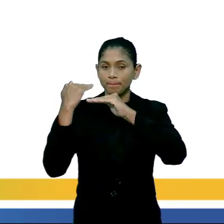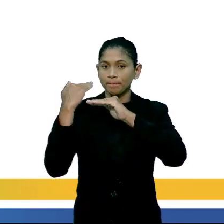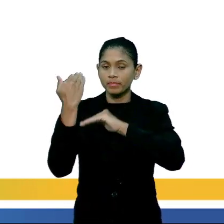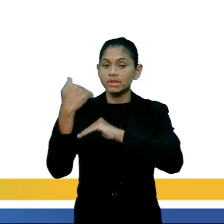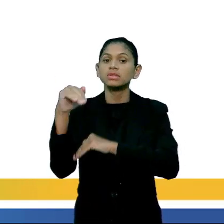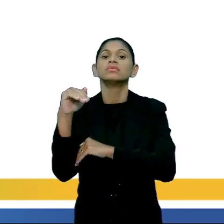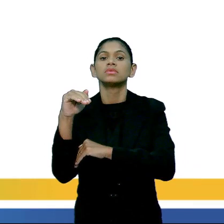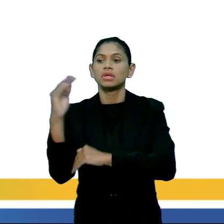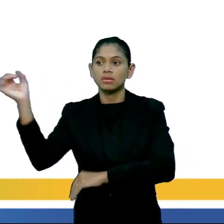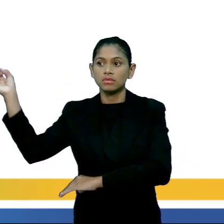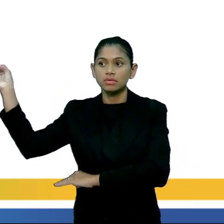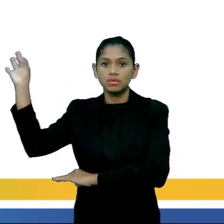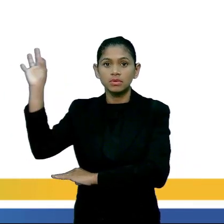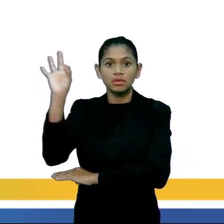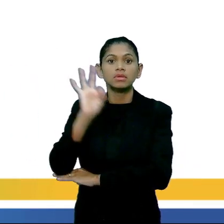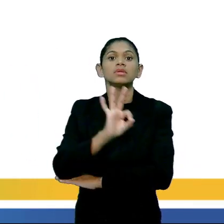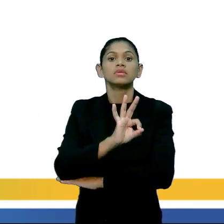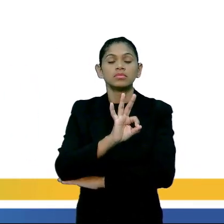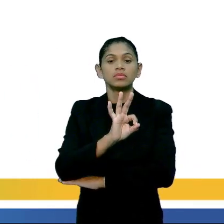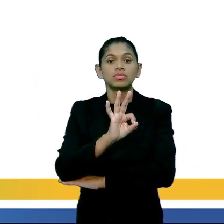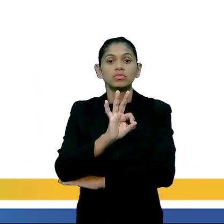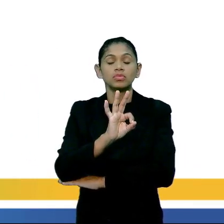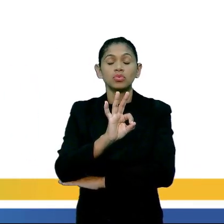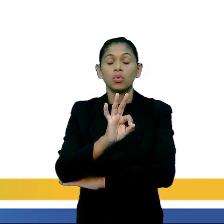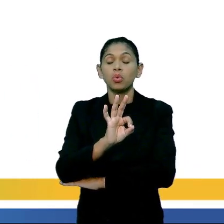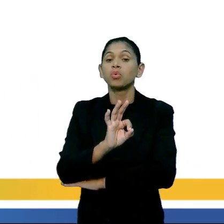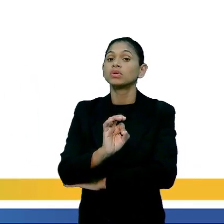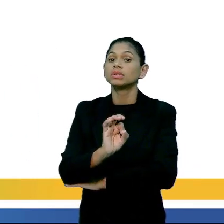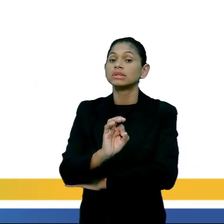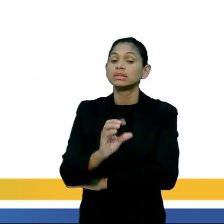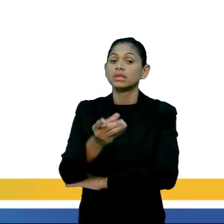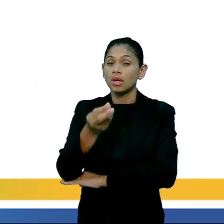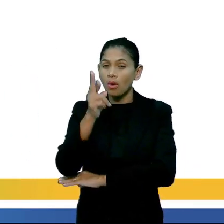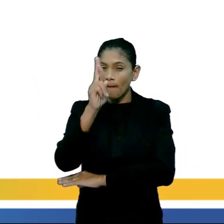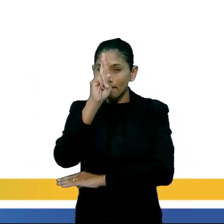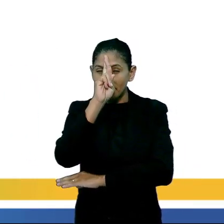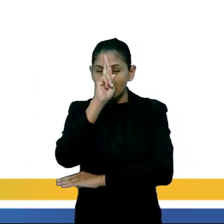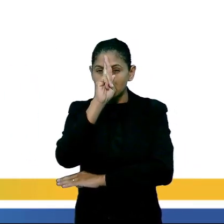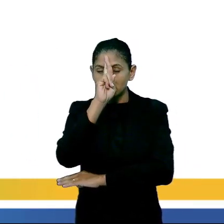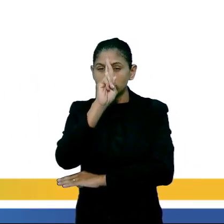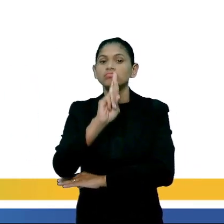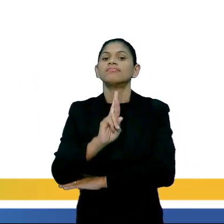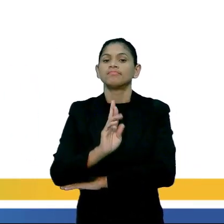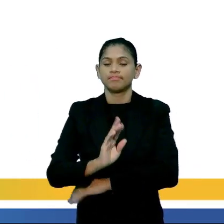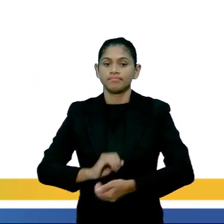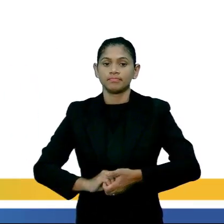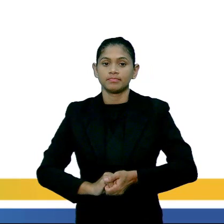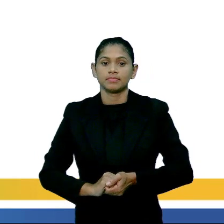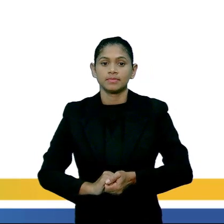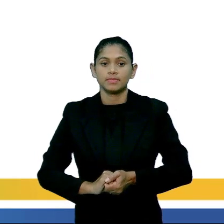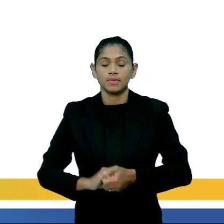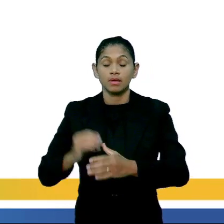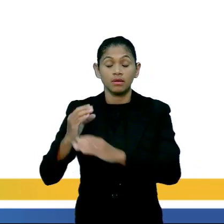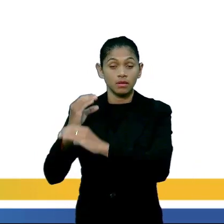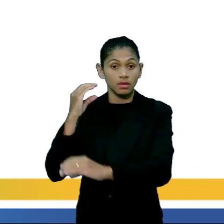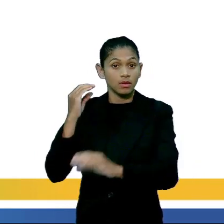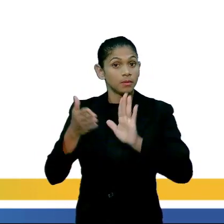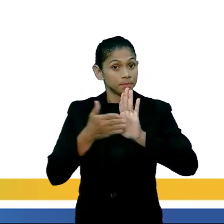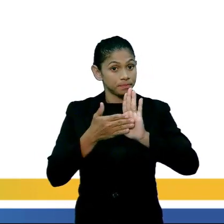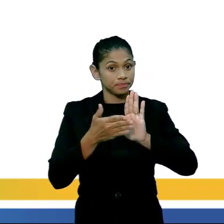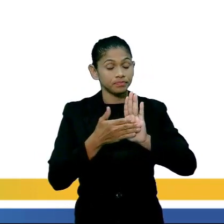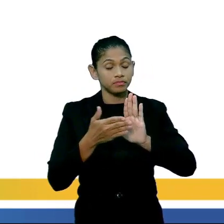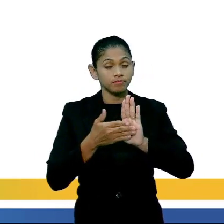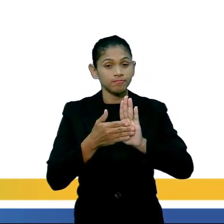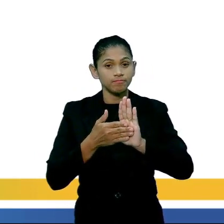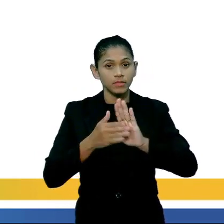no pergolado ao meio-dia. Para atender a proposta do projeto elaborado pelo arquiteto, as vigas do